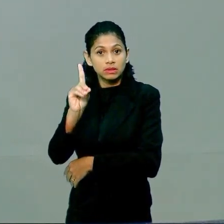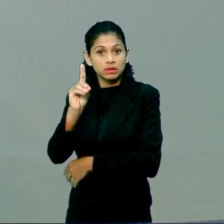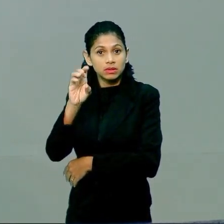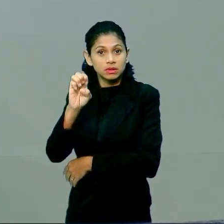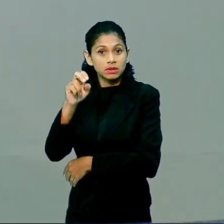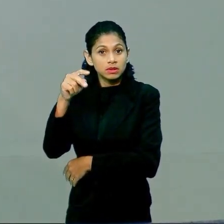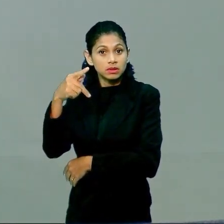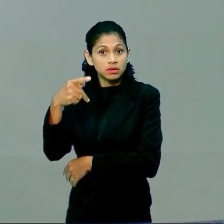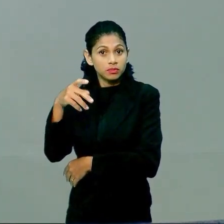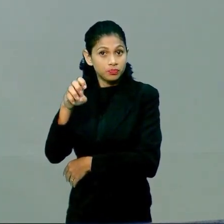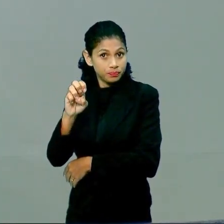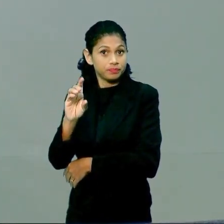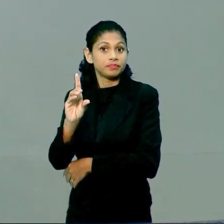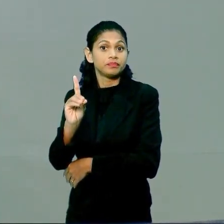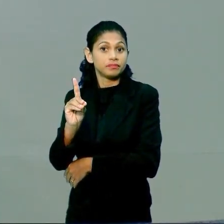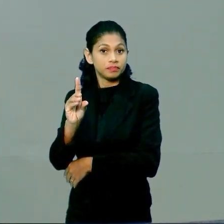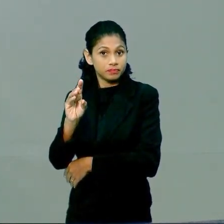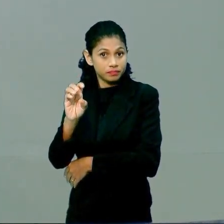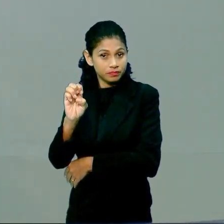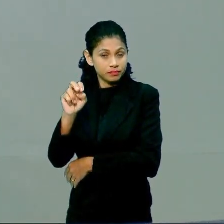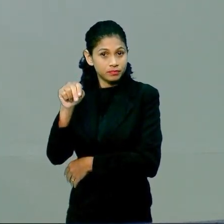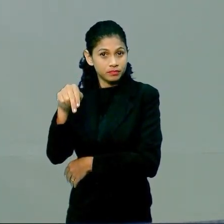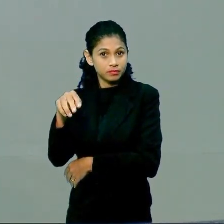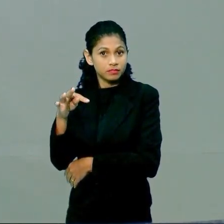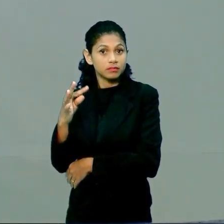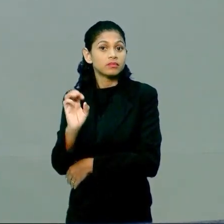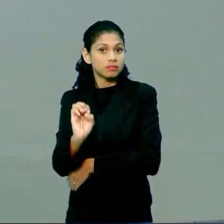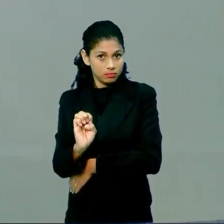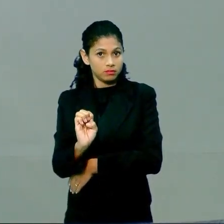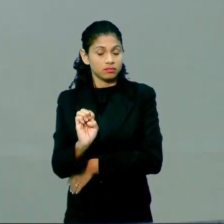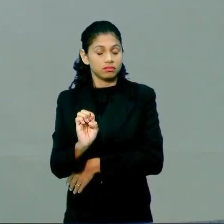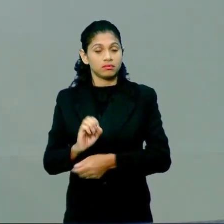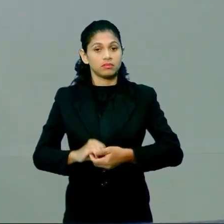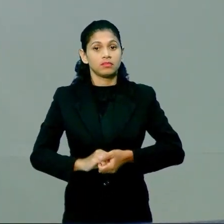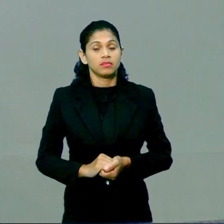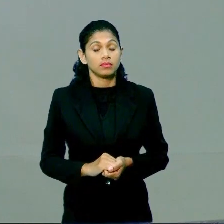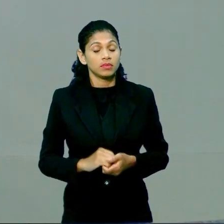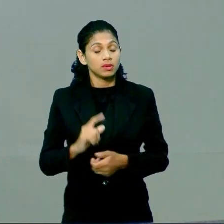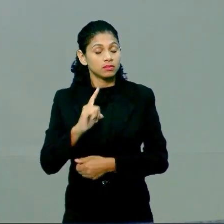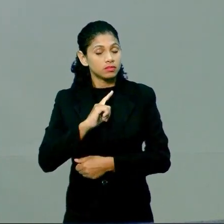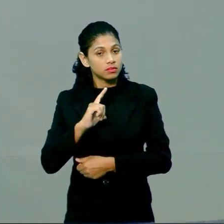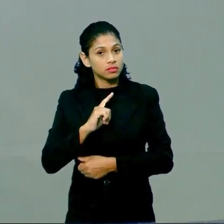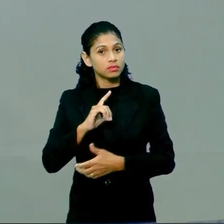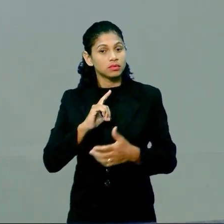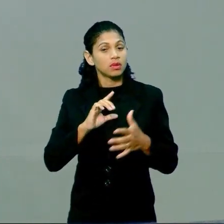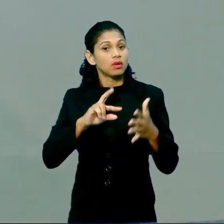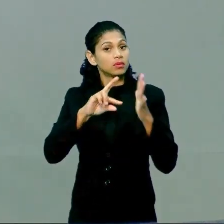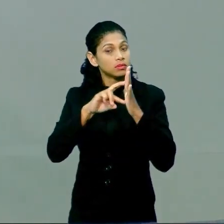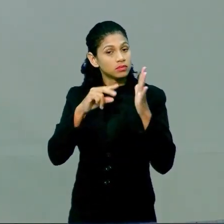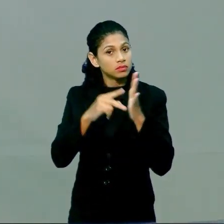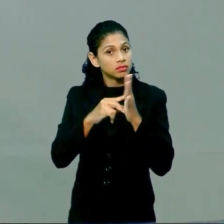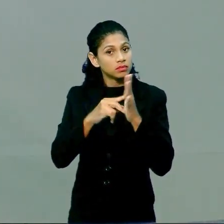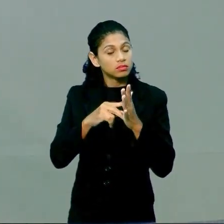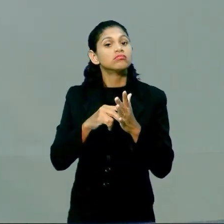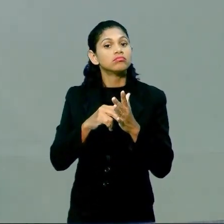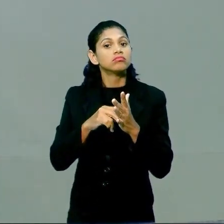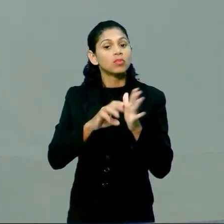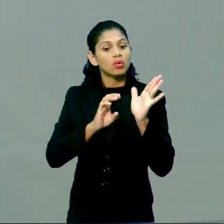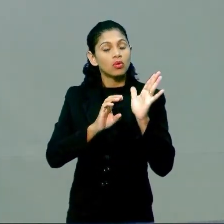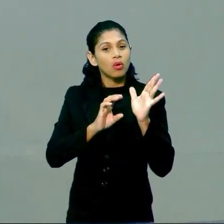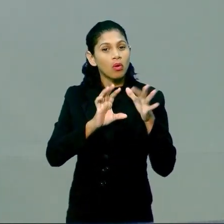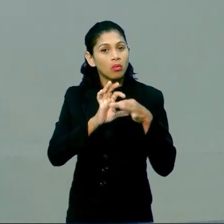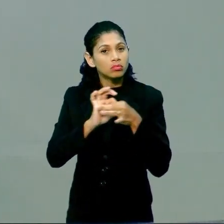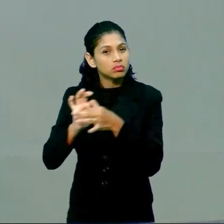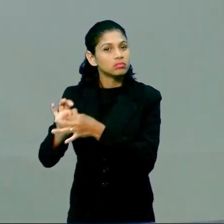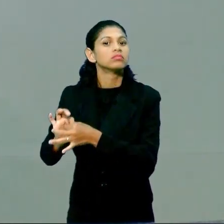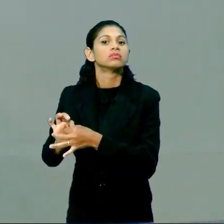inferir que os dois tê o mesmo significado contextual né galera Então dentro desse contexto eles são